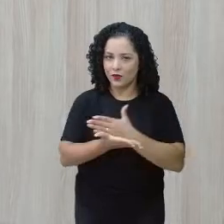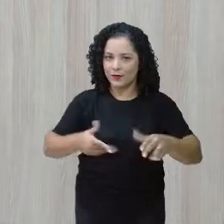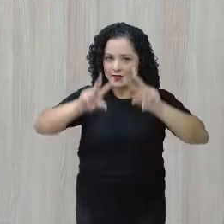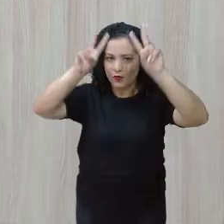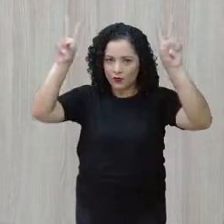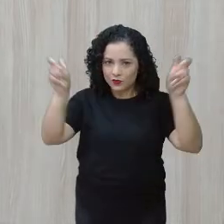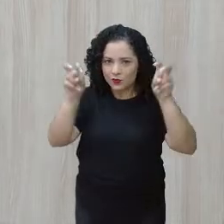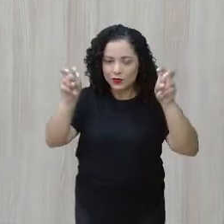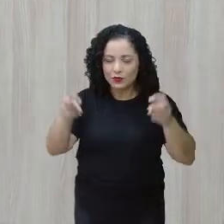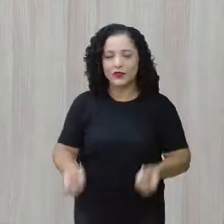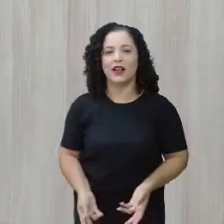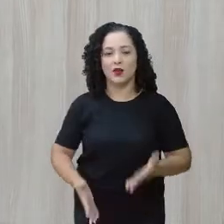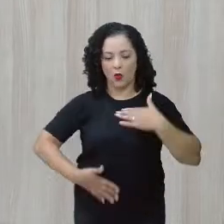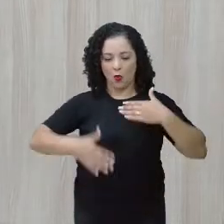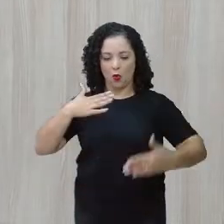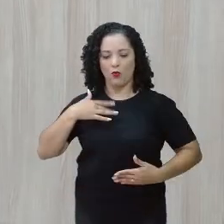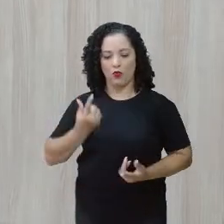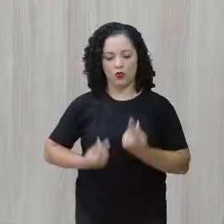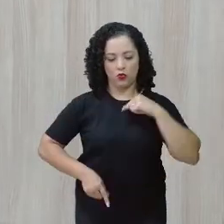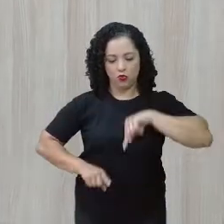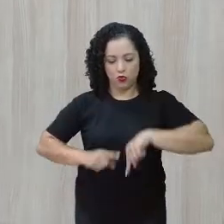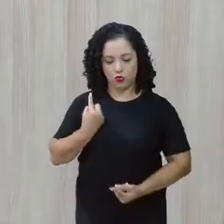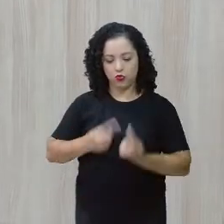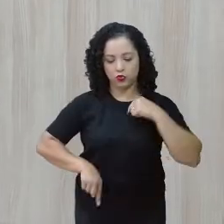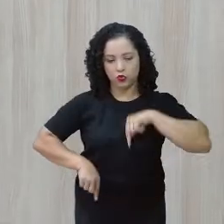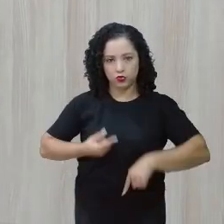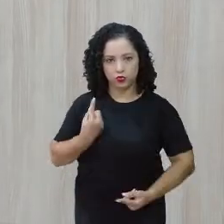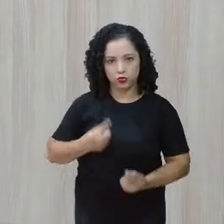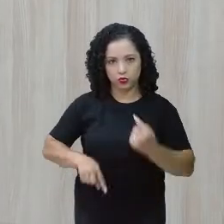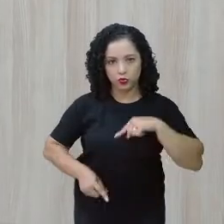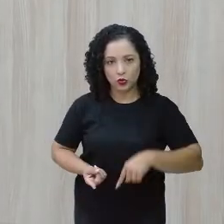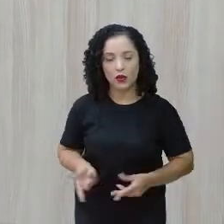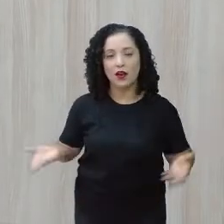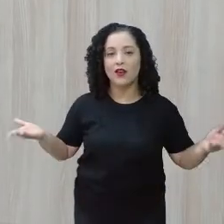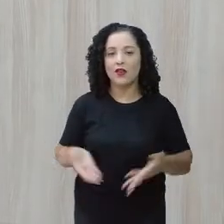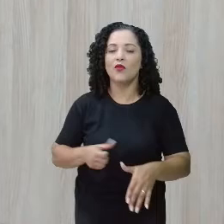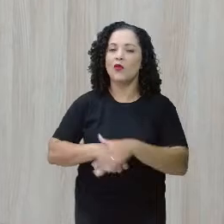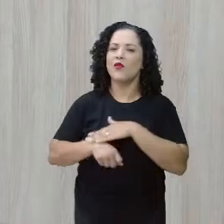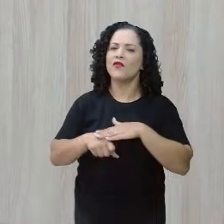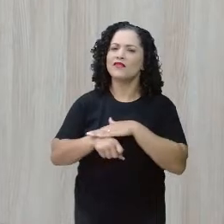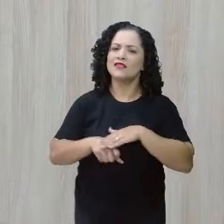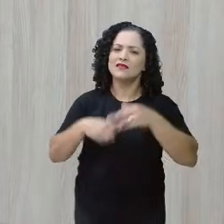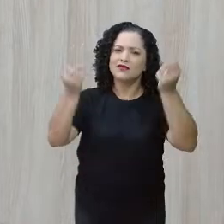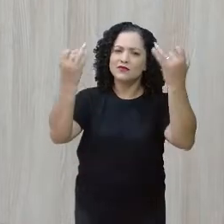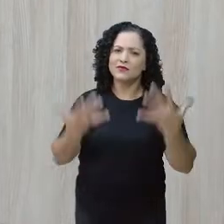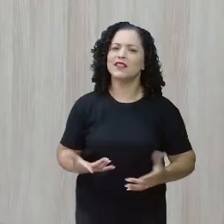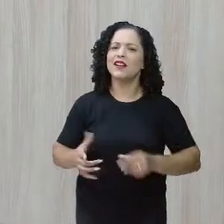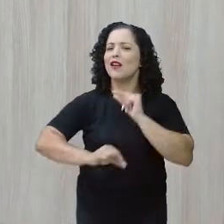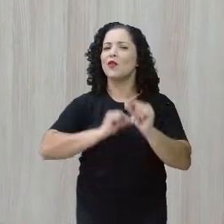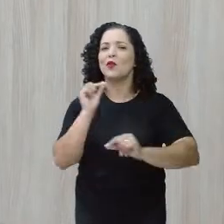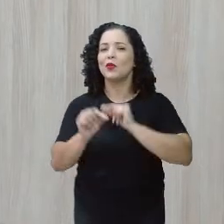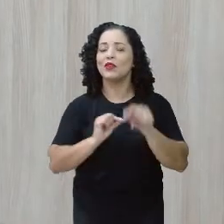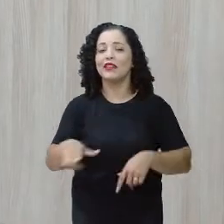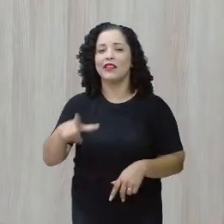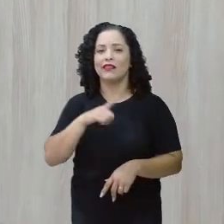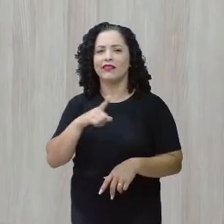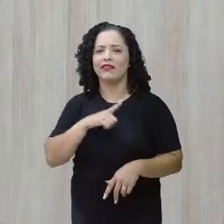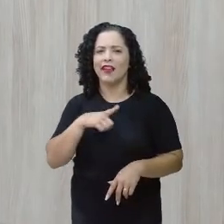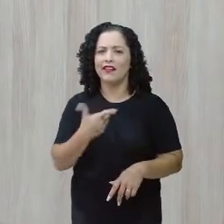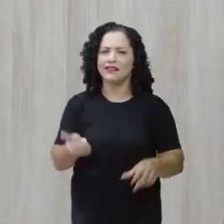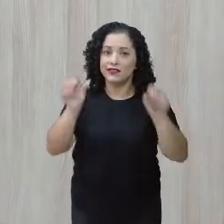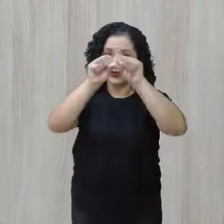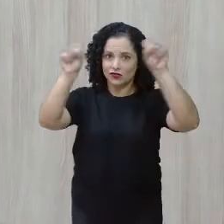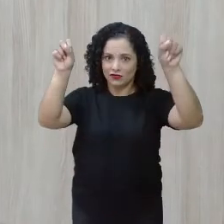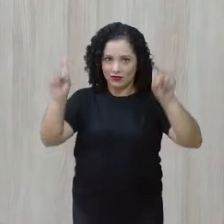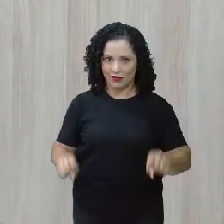de sistema cardiovascular, eu vou conversar um pouquinho com vocês, mostrando que existem alguns sistemas que são